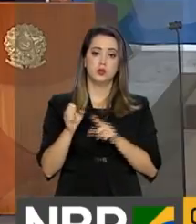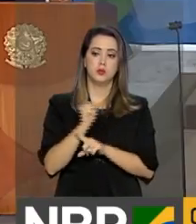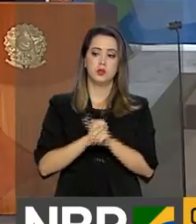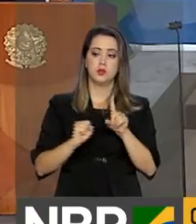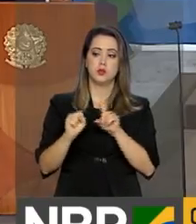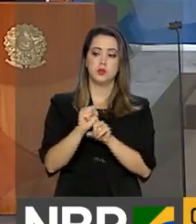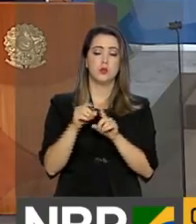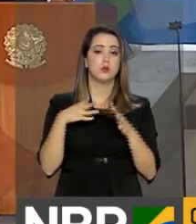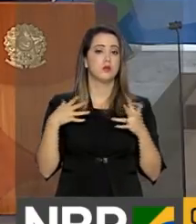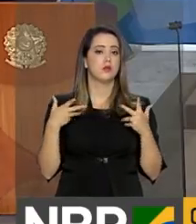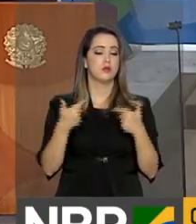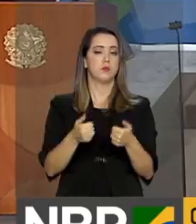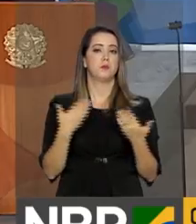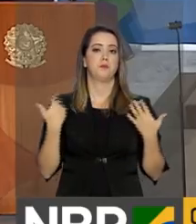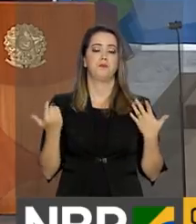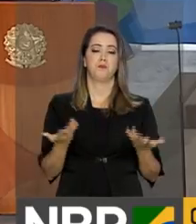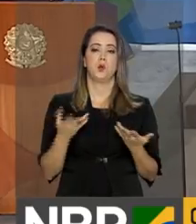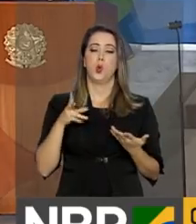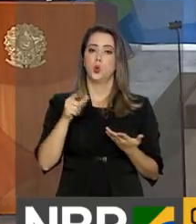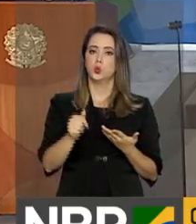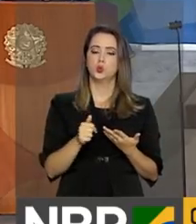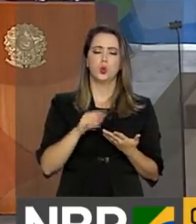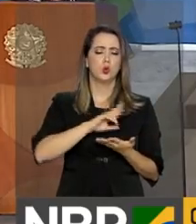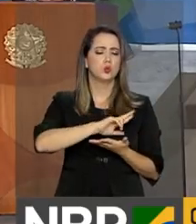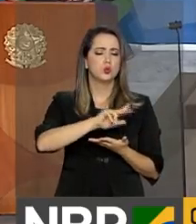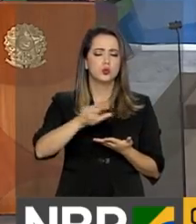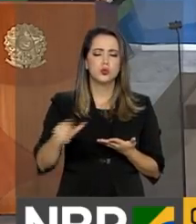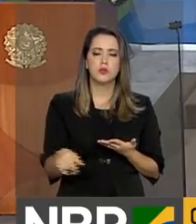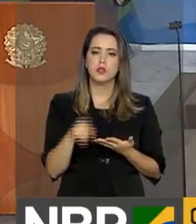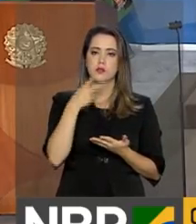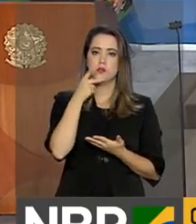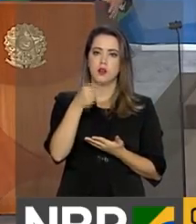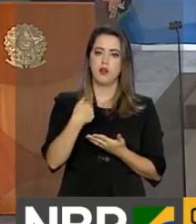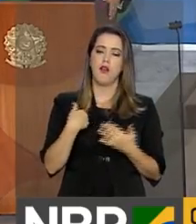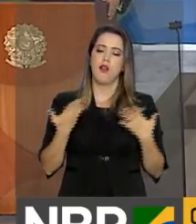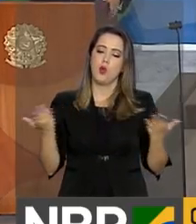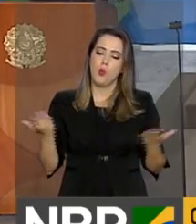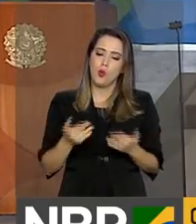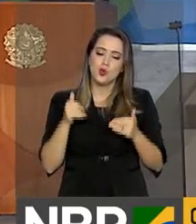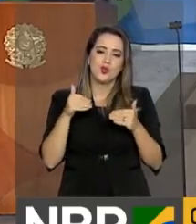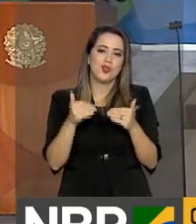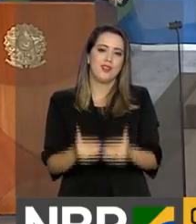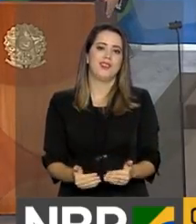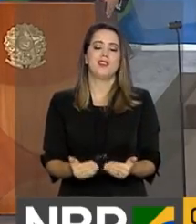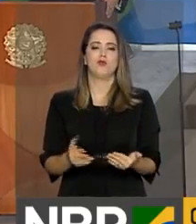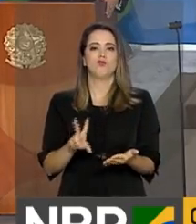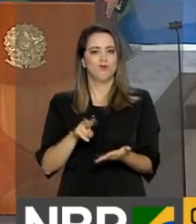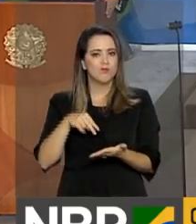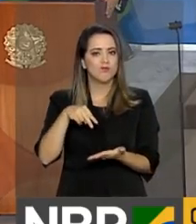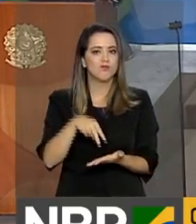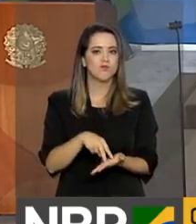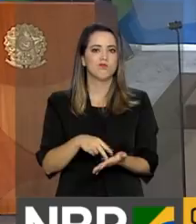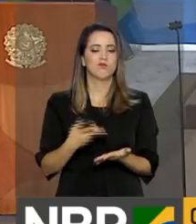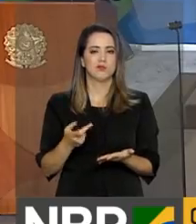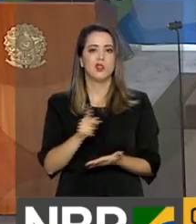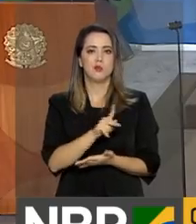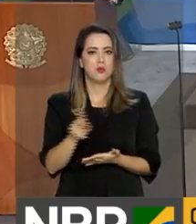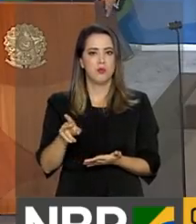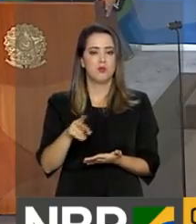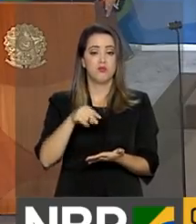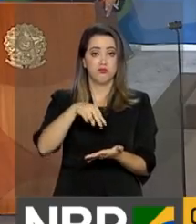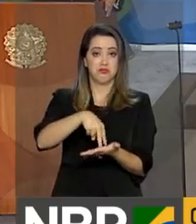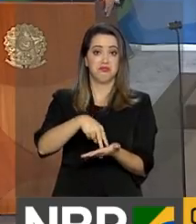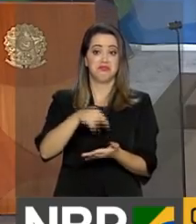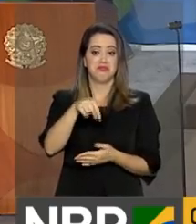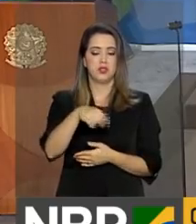social extraordinário. Por todos os títulos, portanto, eu tenho a honra de presidir esta solenidade e presidir este momento